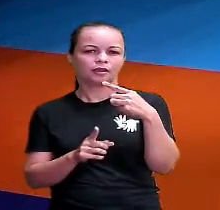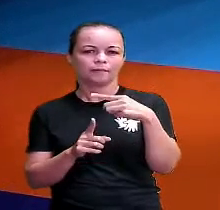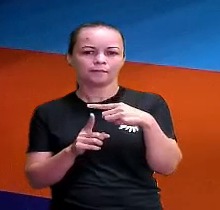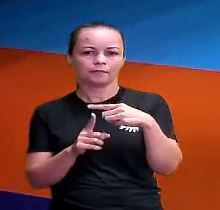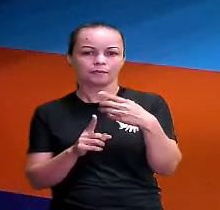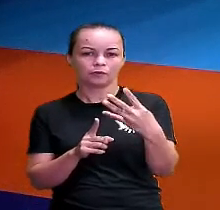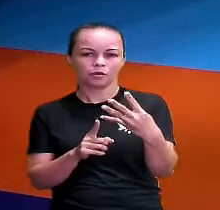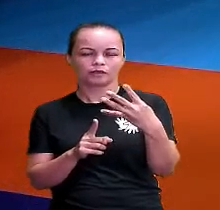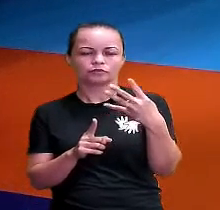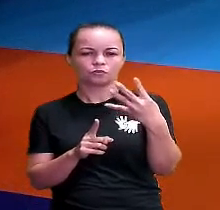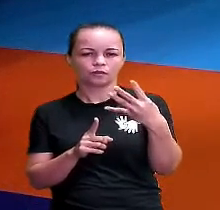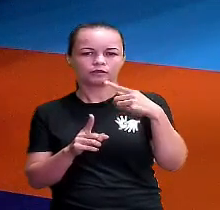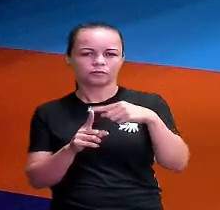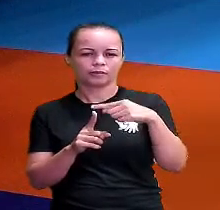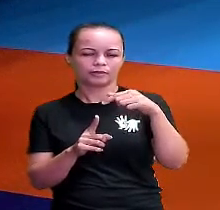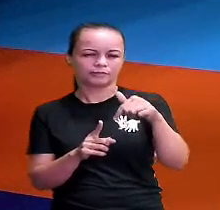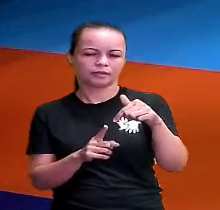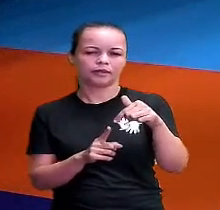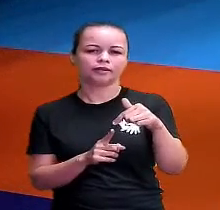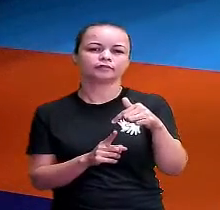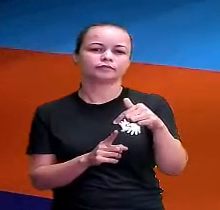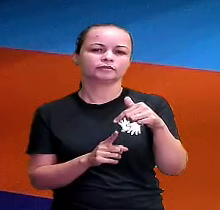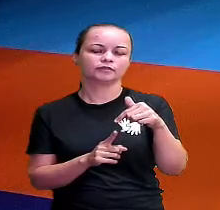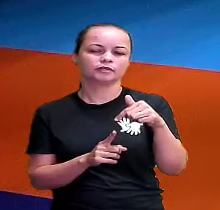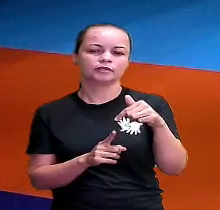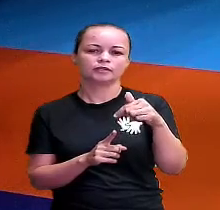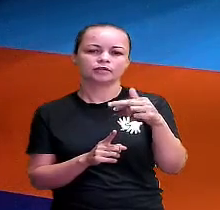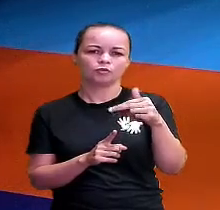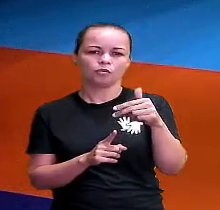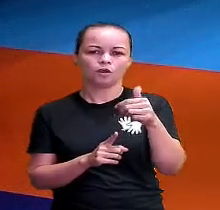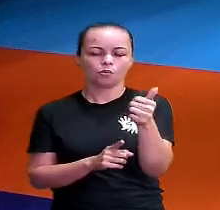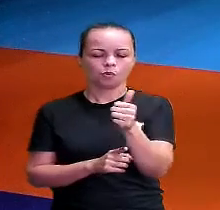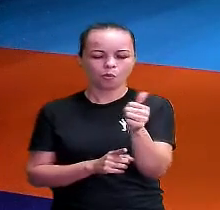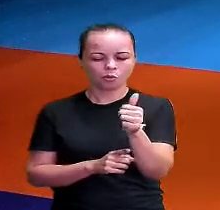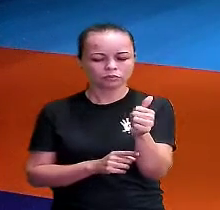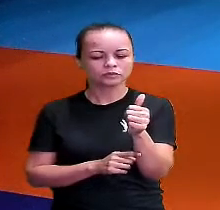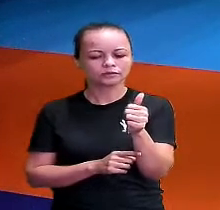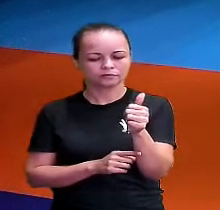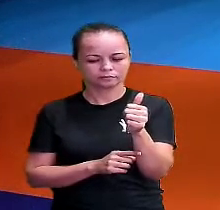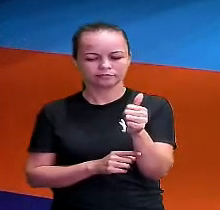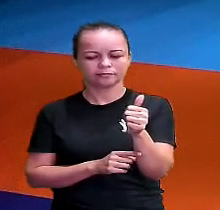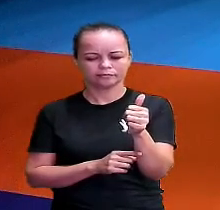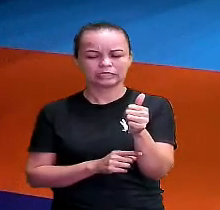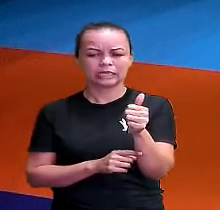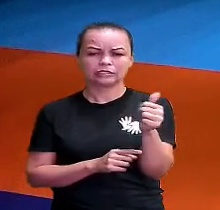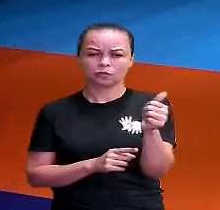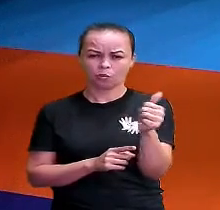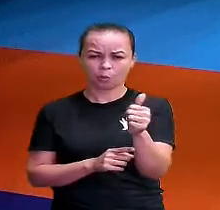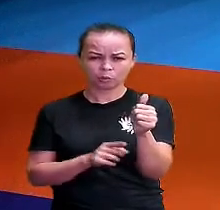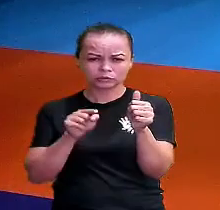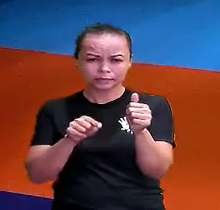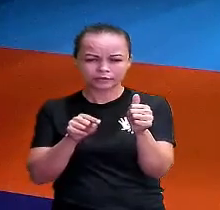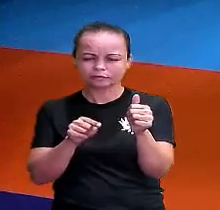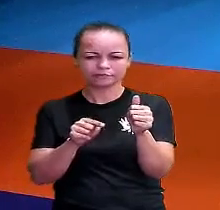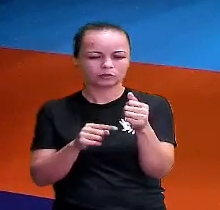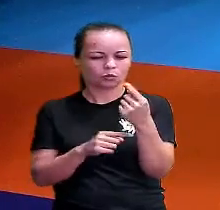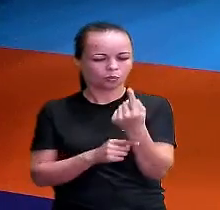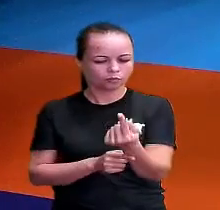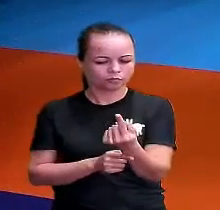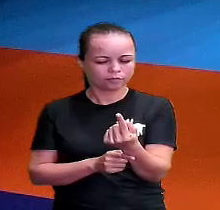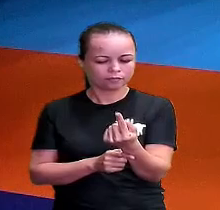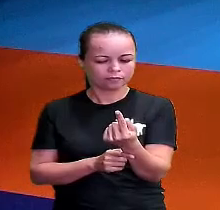4. 4 mais 7 vai dar 11. Não posso botar o 11 todinho aqui. Boto